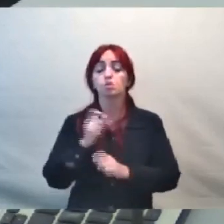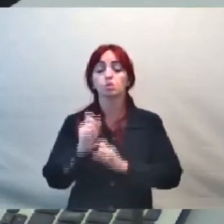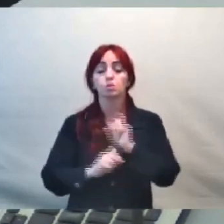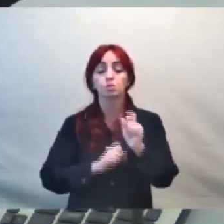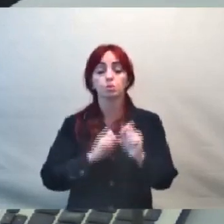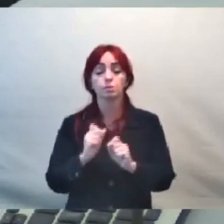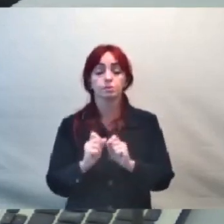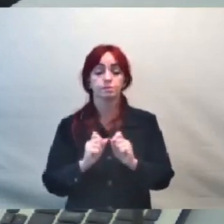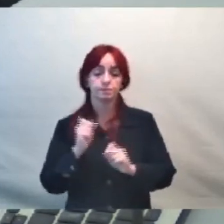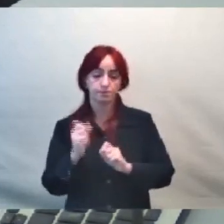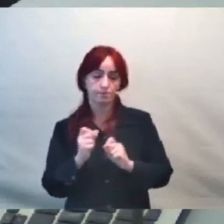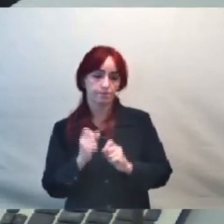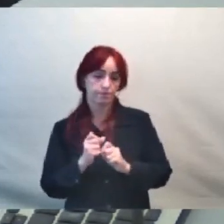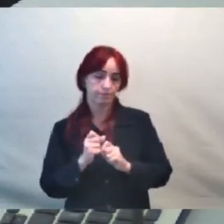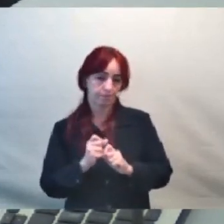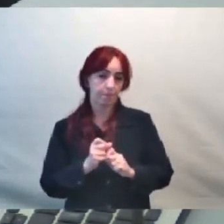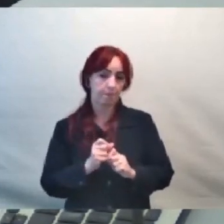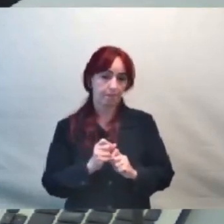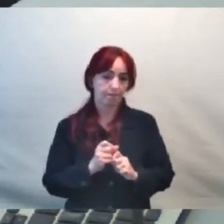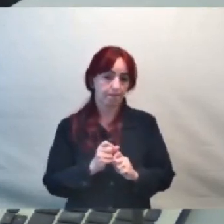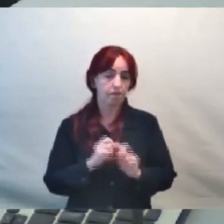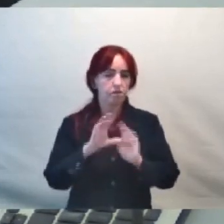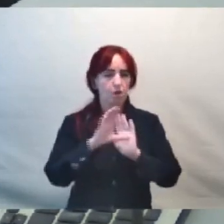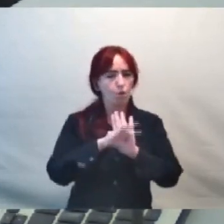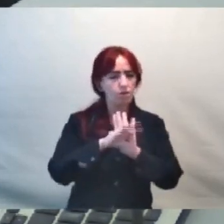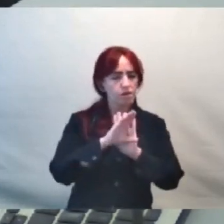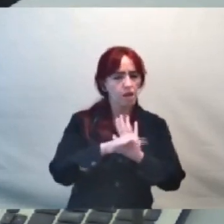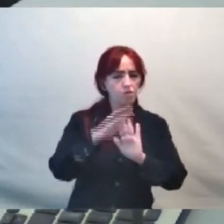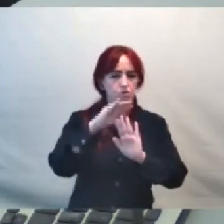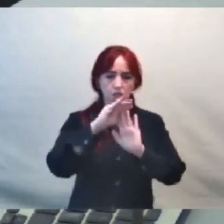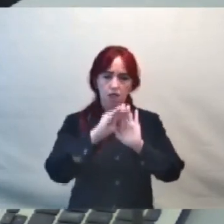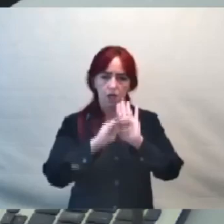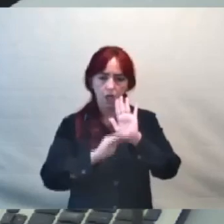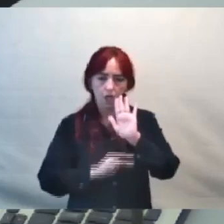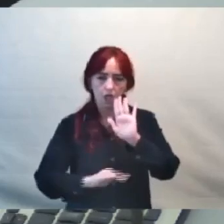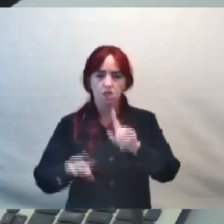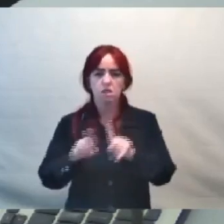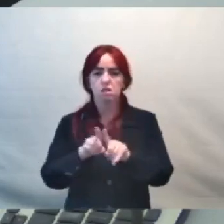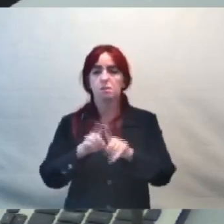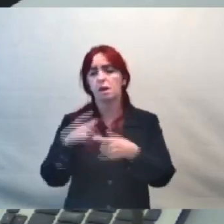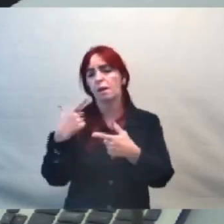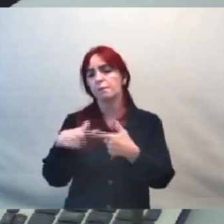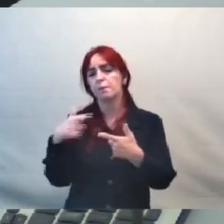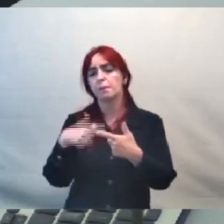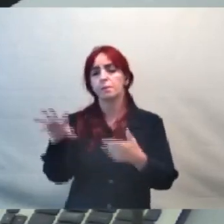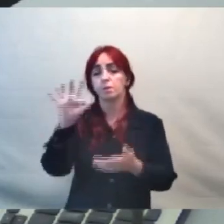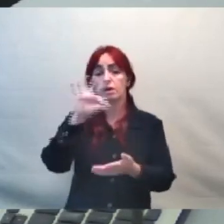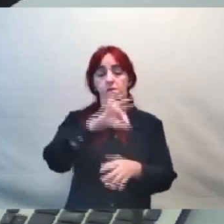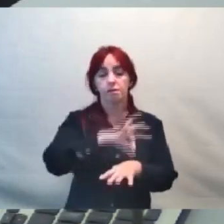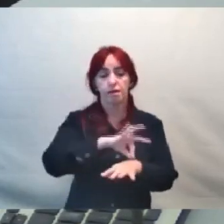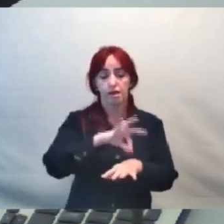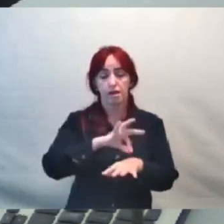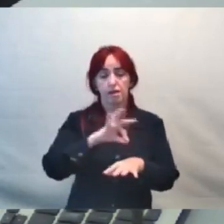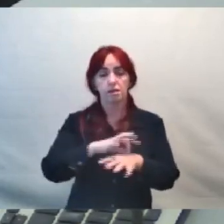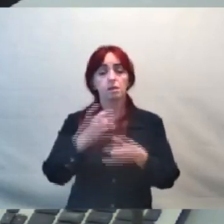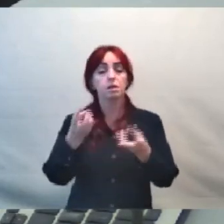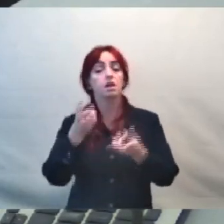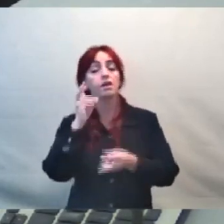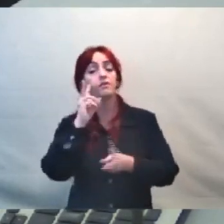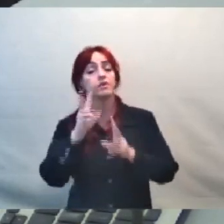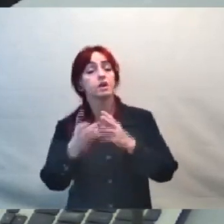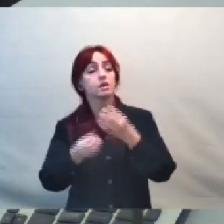um contexto, né, de crise com a dengue. Então, queria ver se dava para fazer,